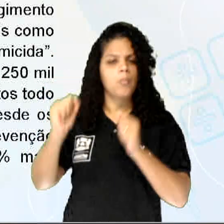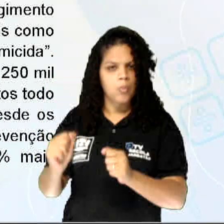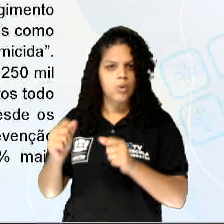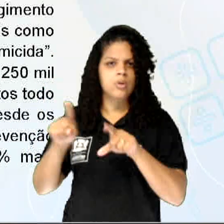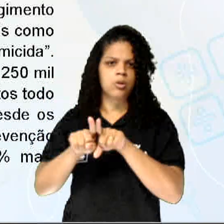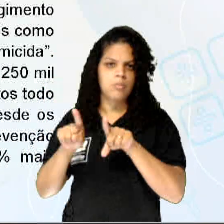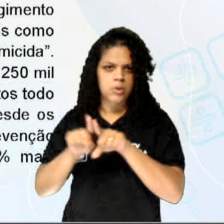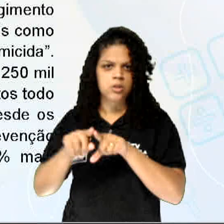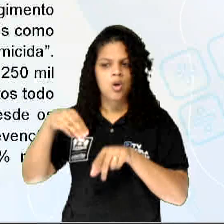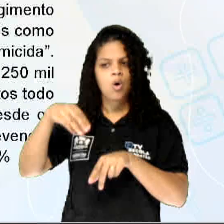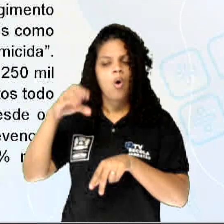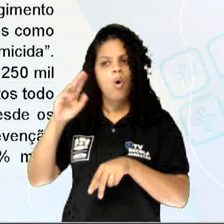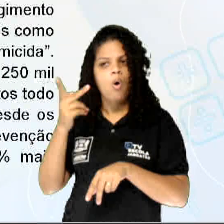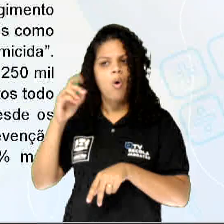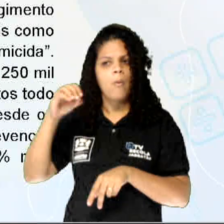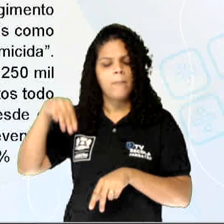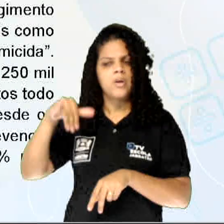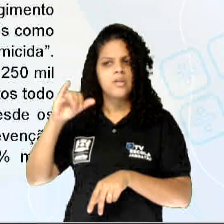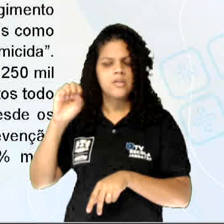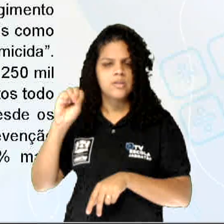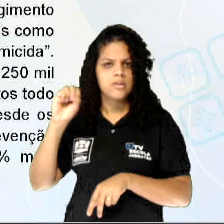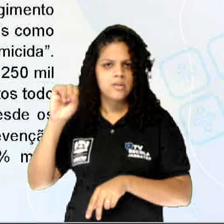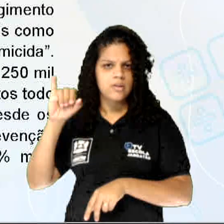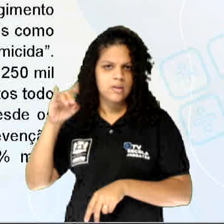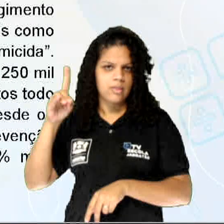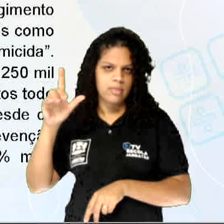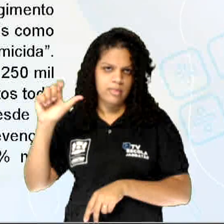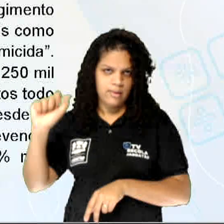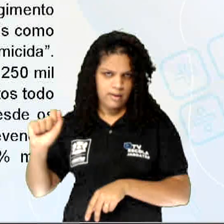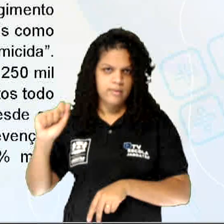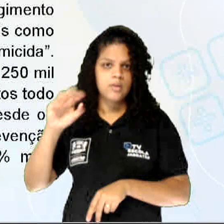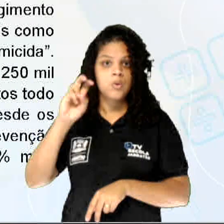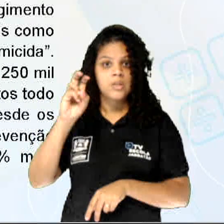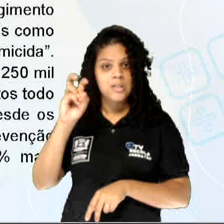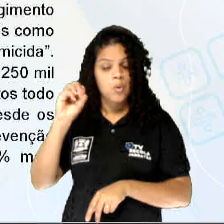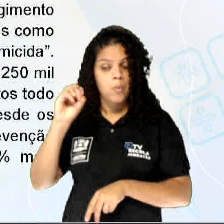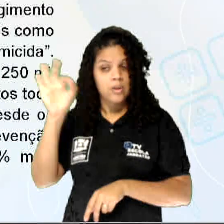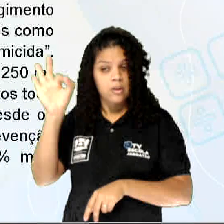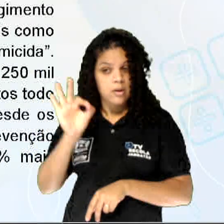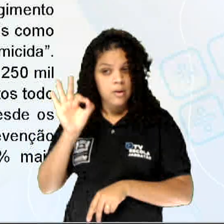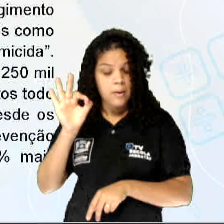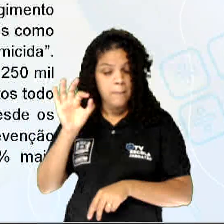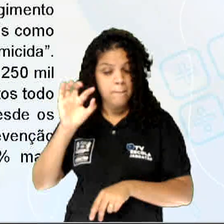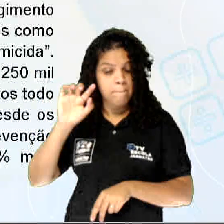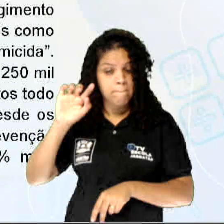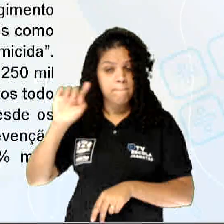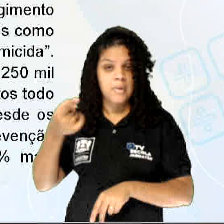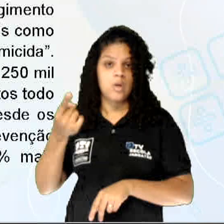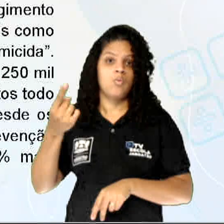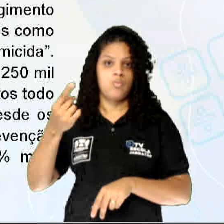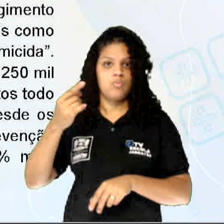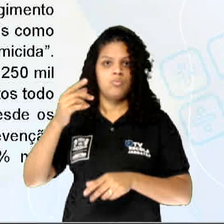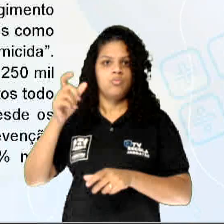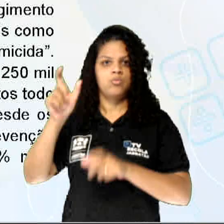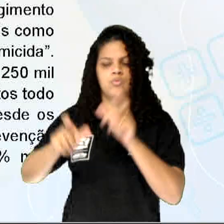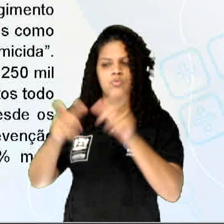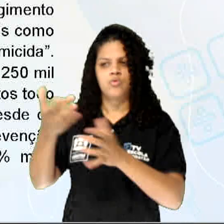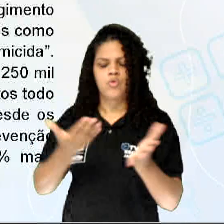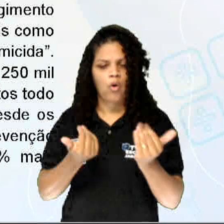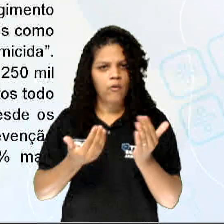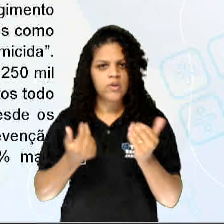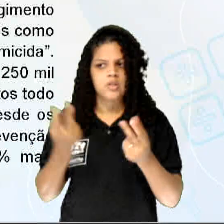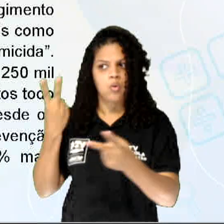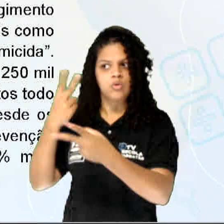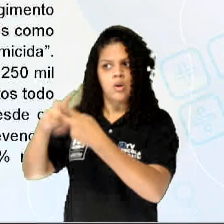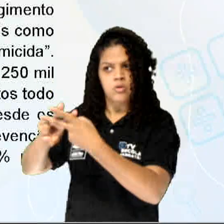que 250 mil jovens são processados, sentenciados ou encarcerados como adultos